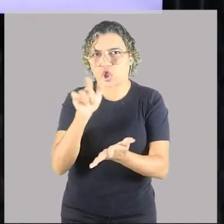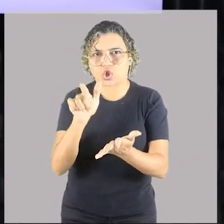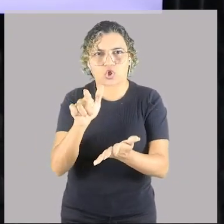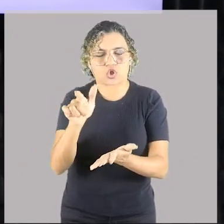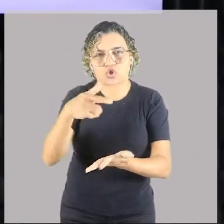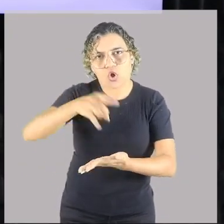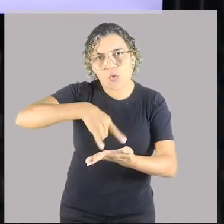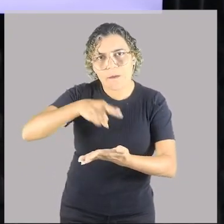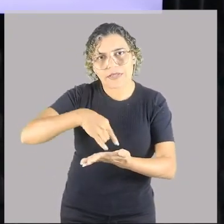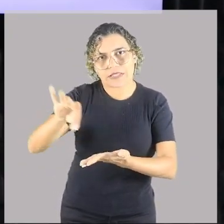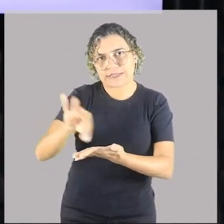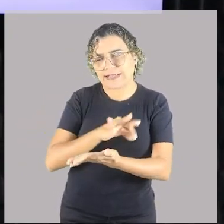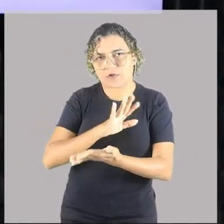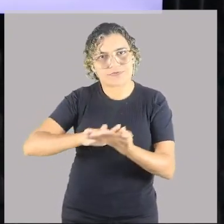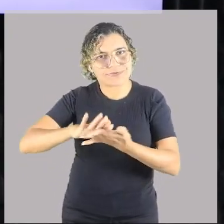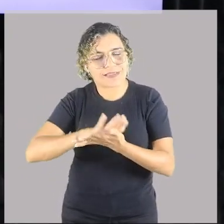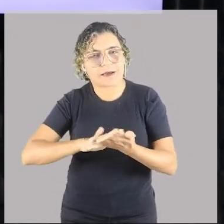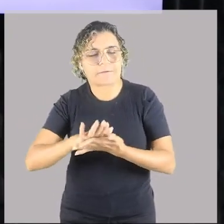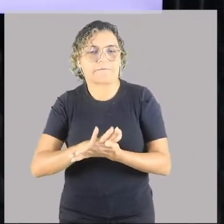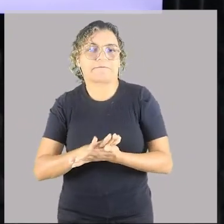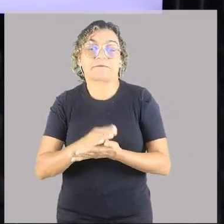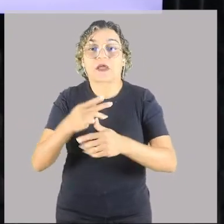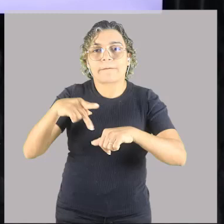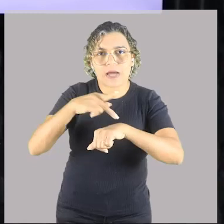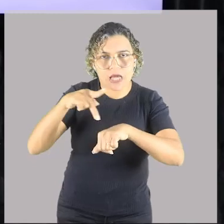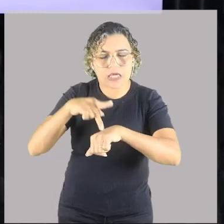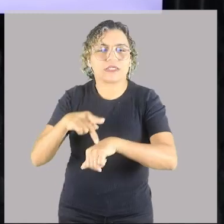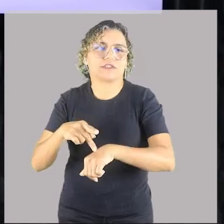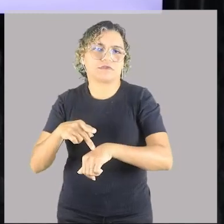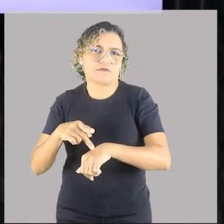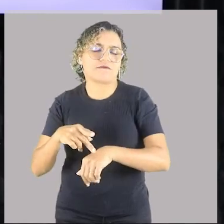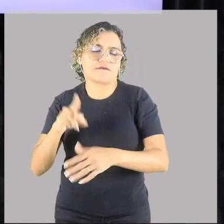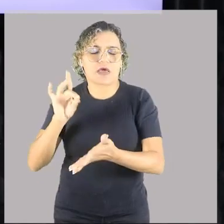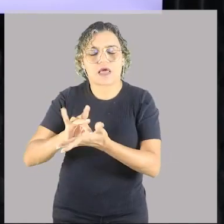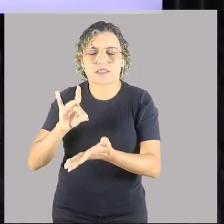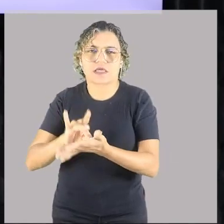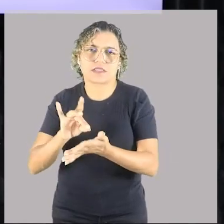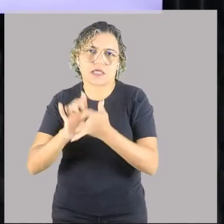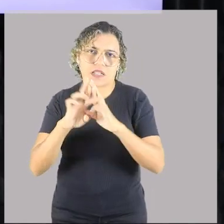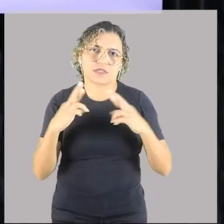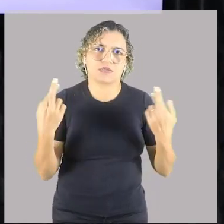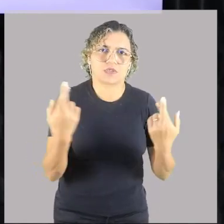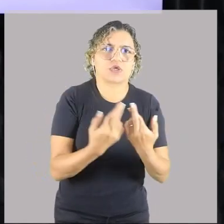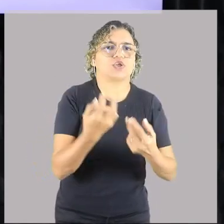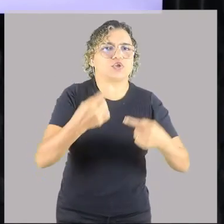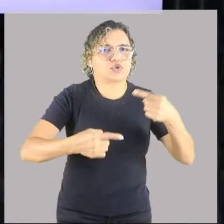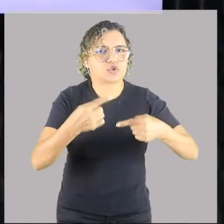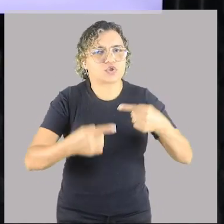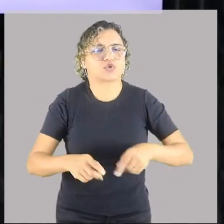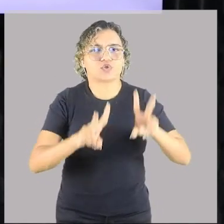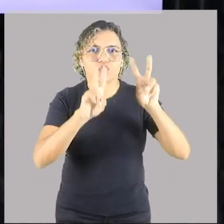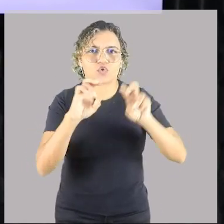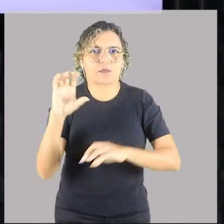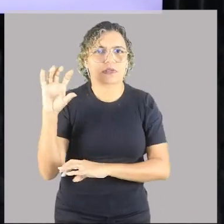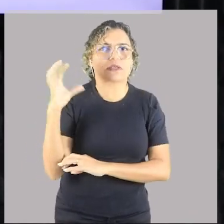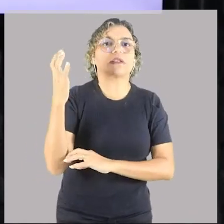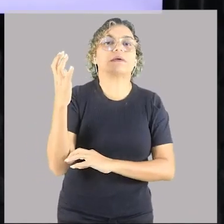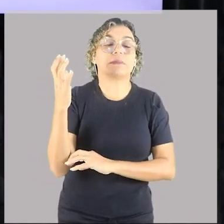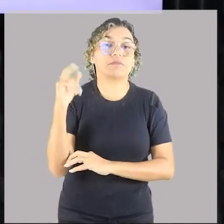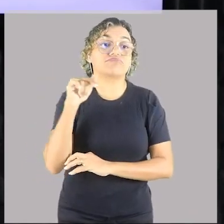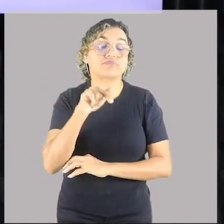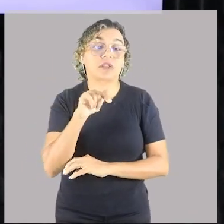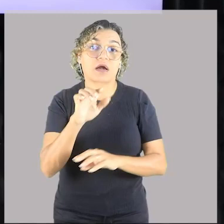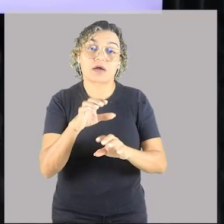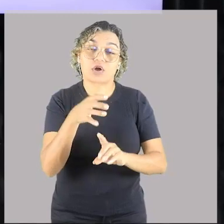A primeira vez que realmente os países, ao se encontrarem e gerarem discussões relacionadas a questões climatológicas de